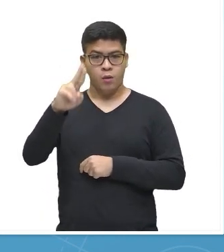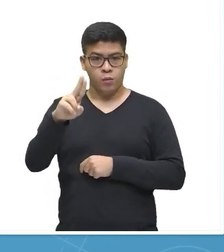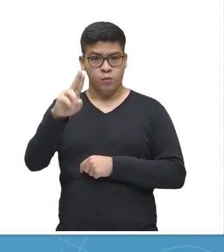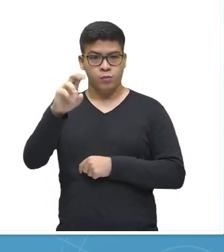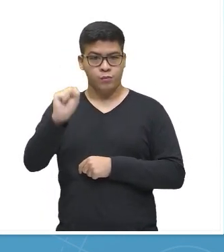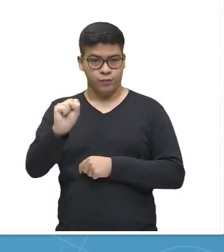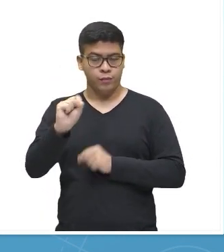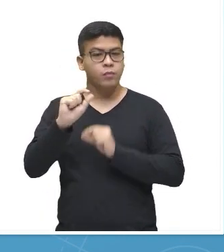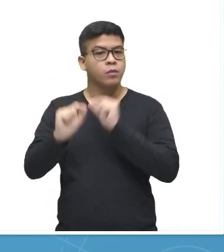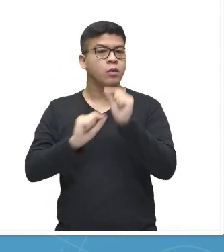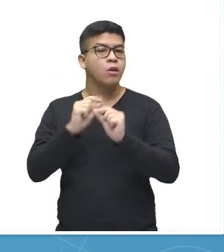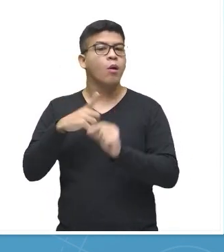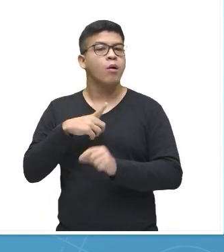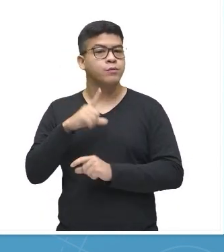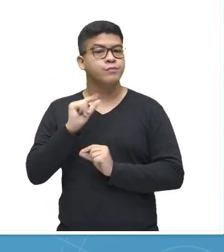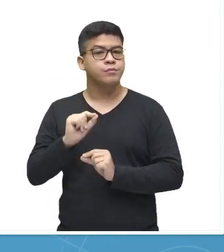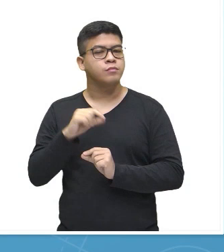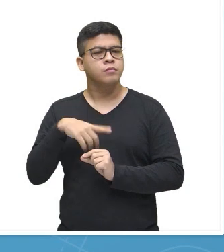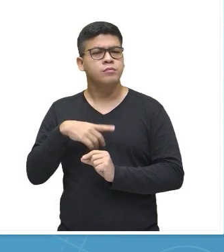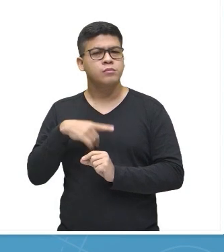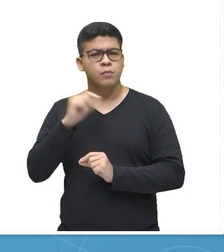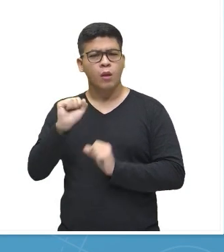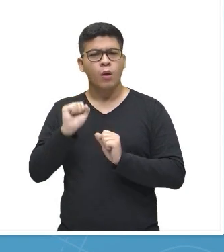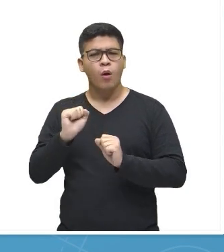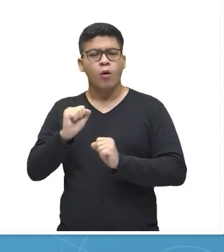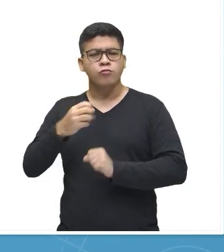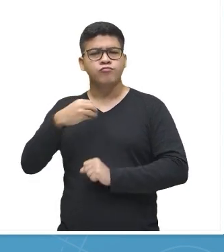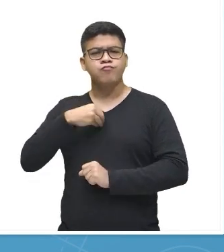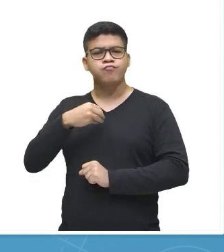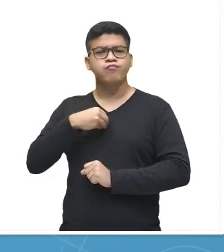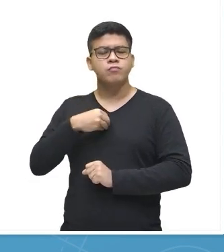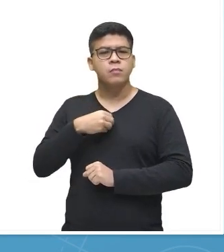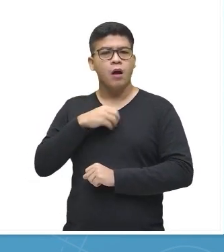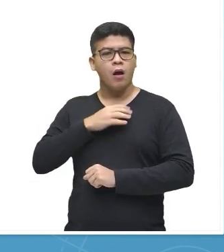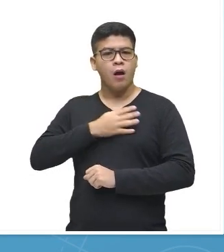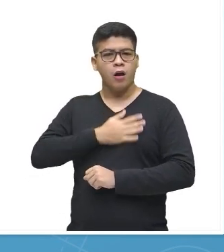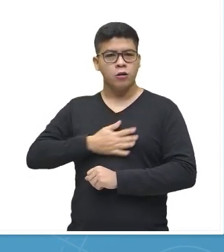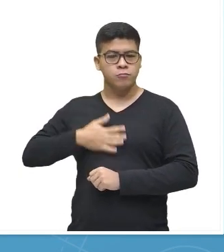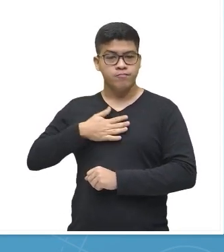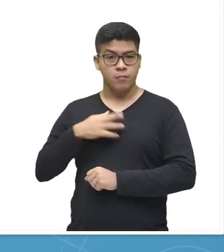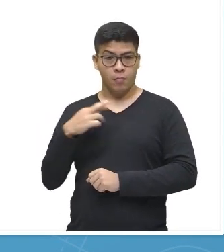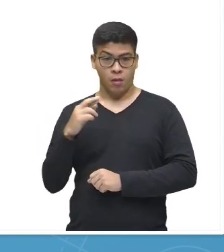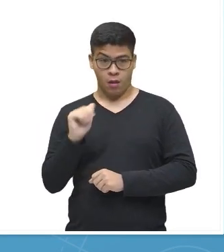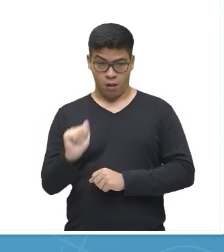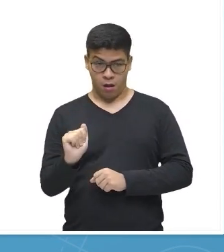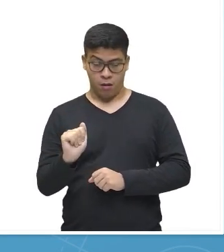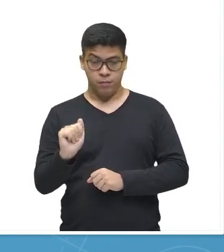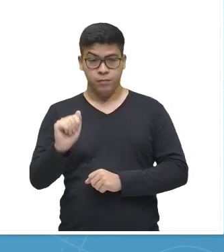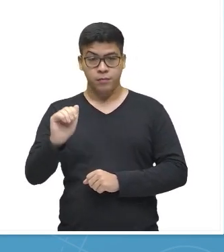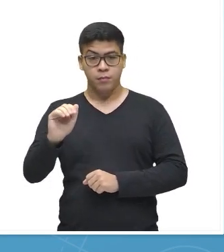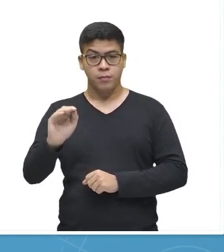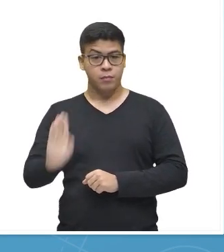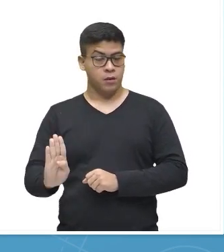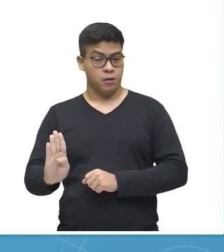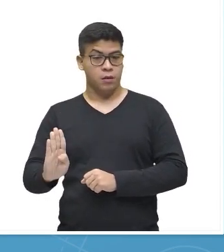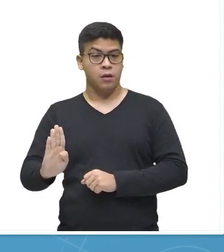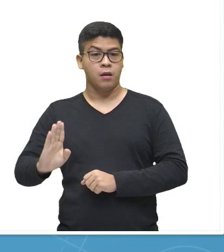que a existência desse sentimento no homem chama-se religiosidade,